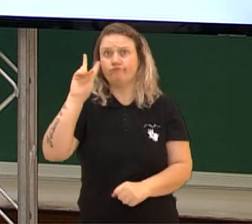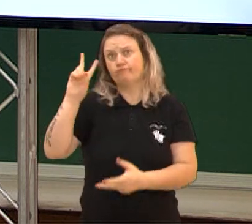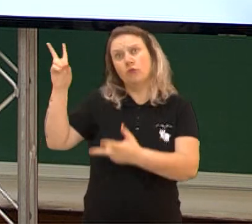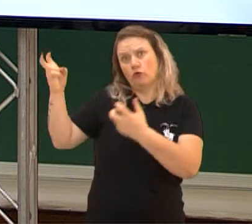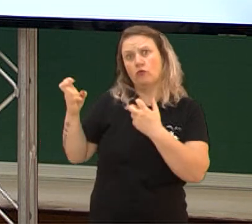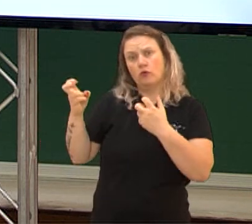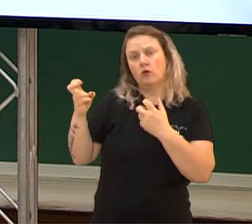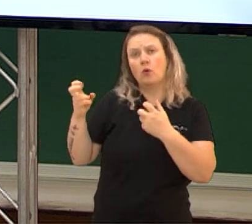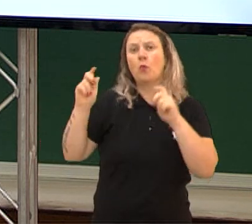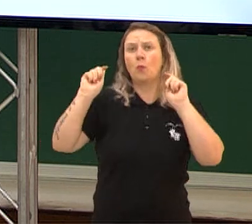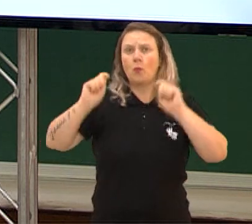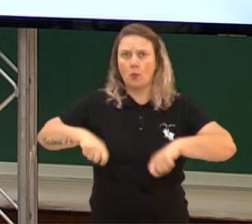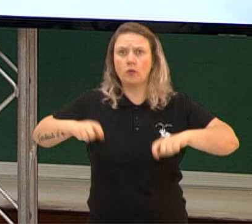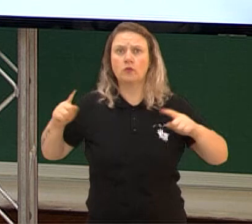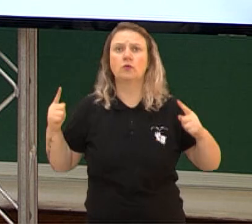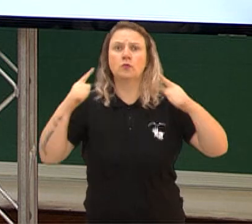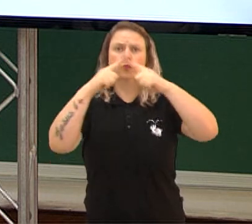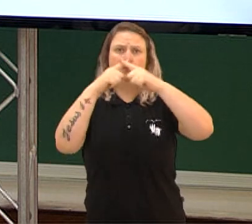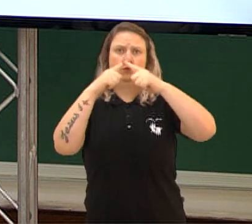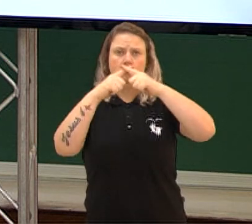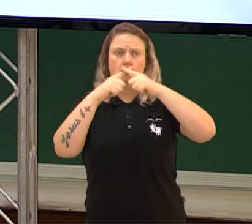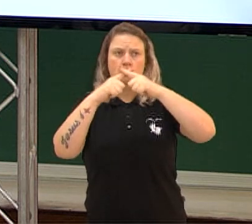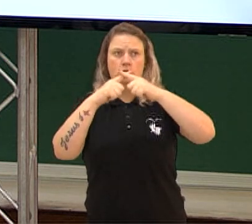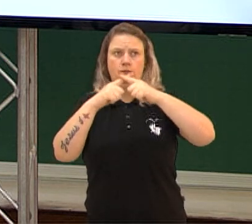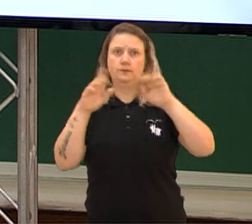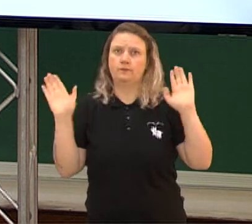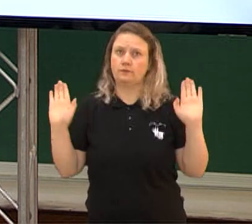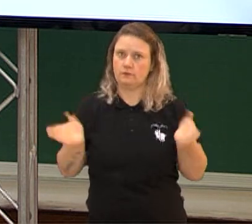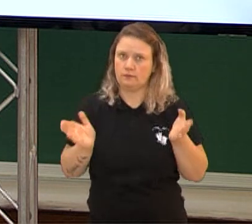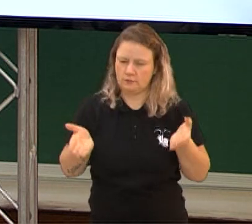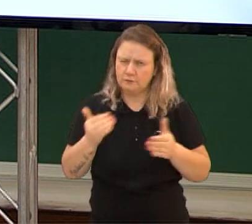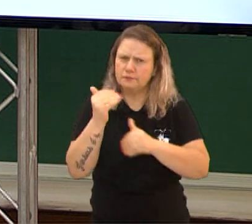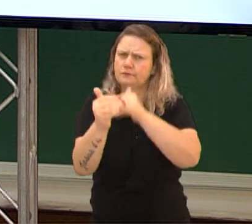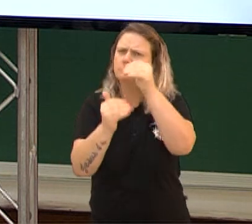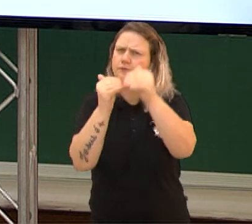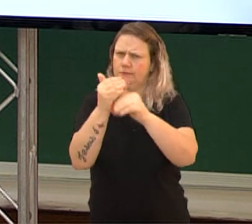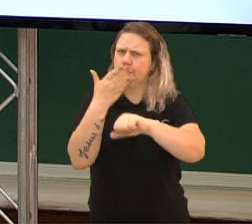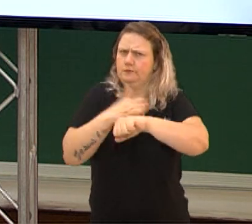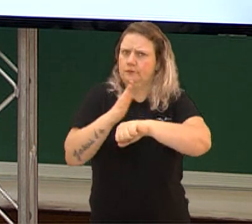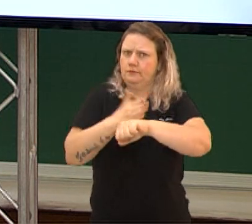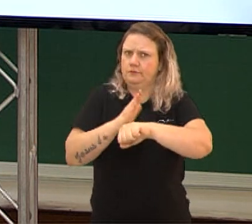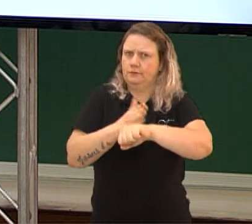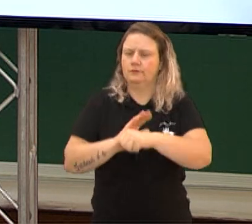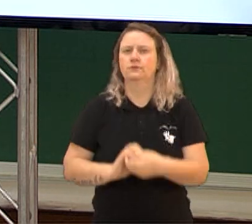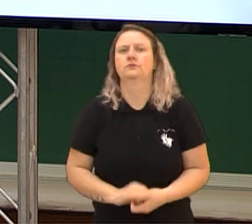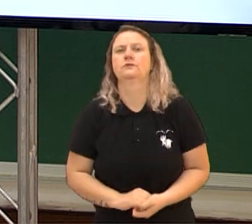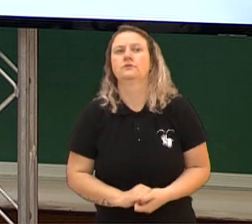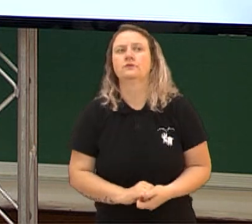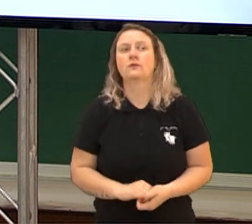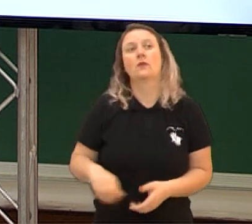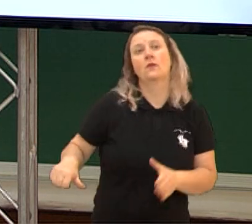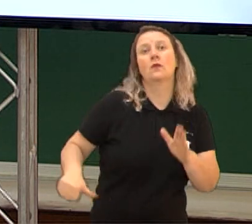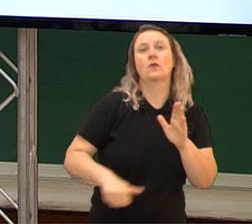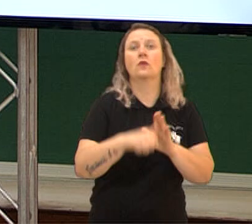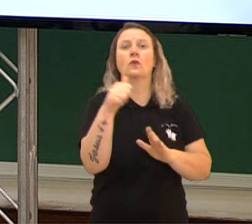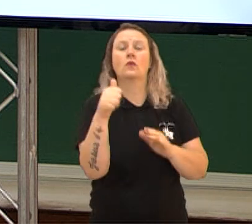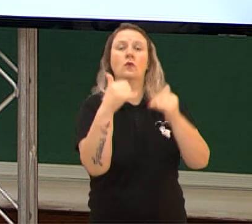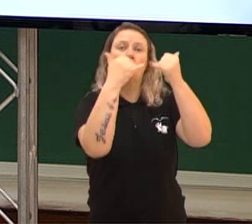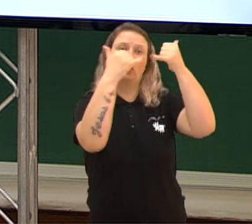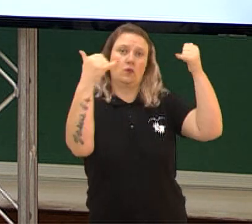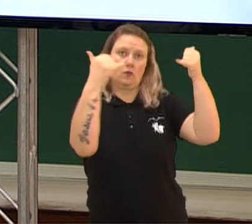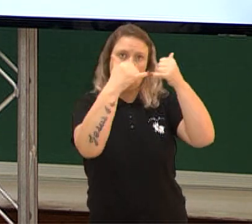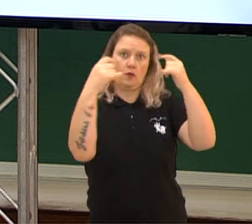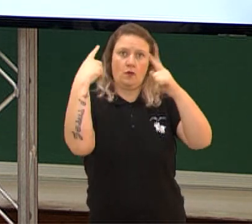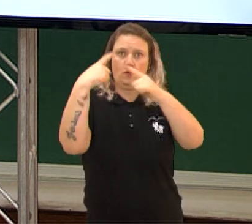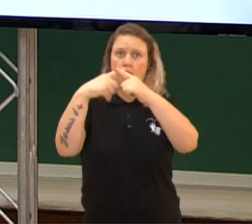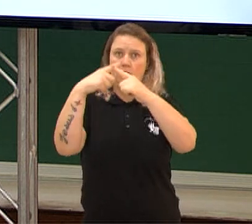eu posso multiplicar. Importante isso. Agora vamos ao processo. Estou fazendo a primeira linha vezes a primeira